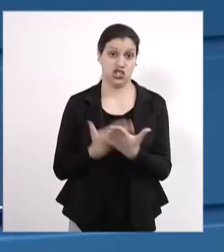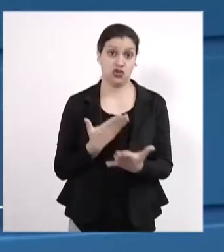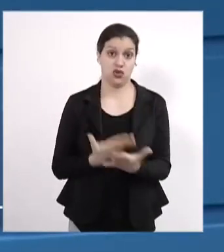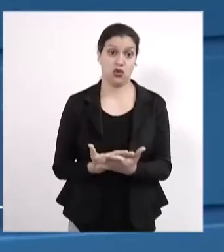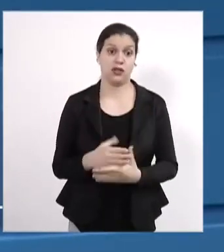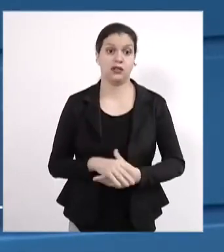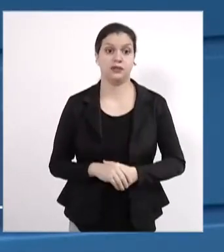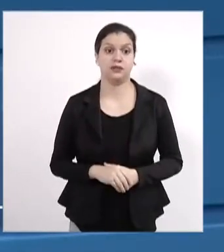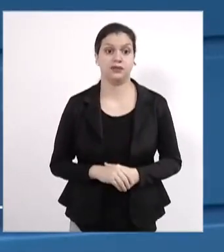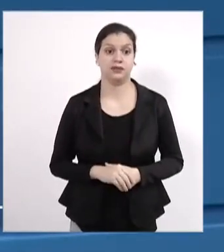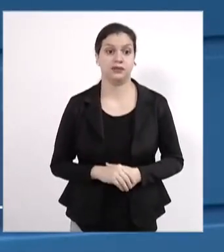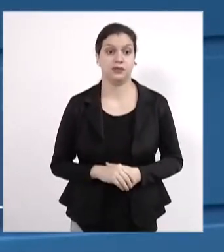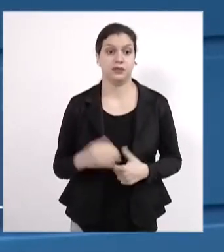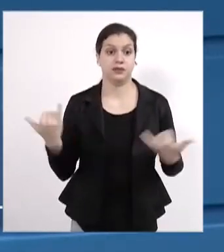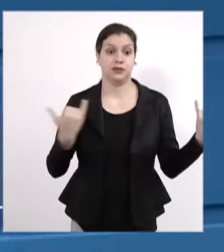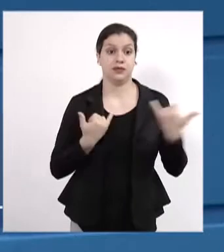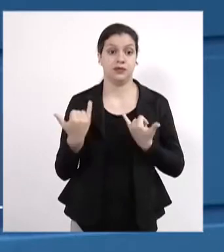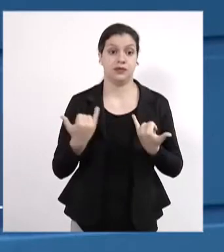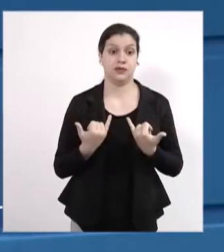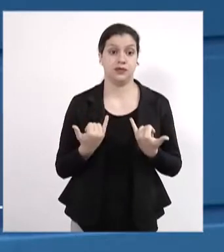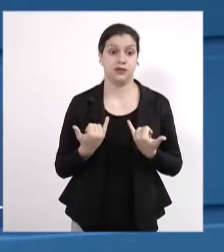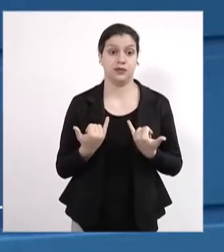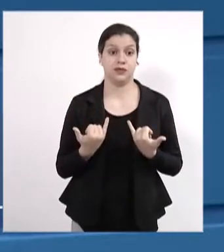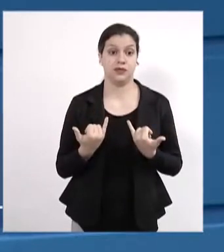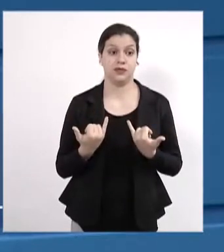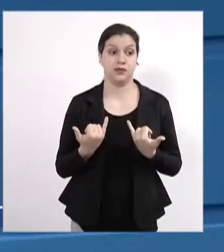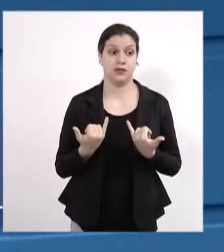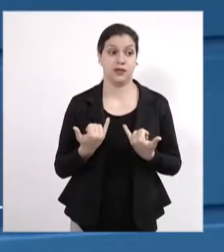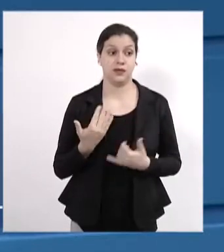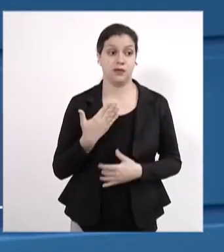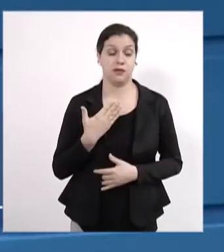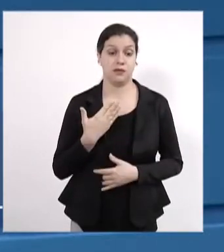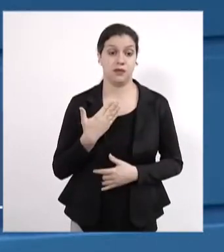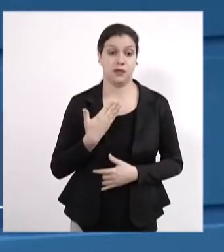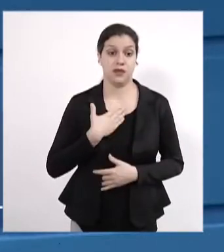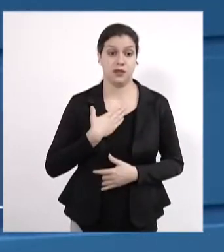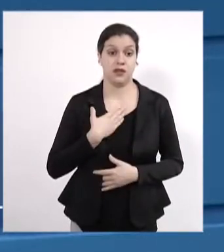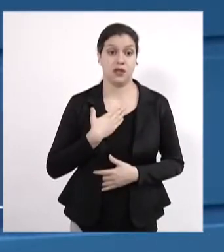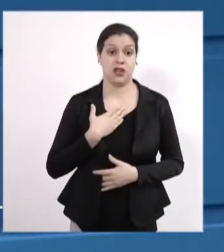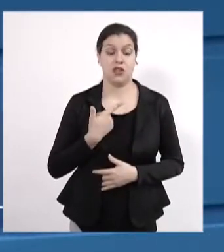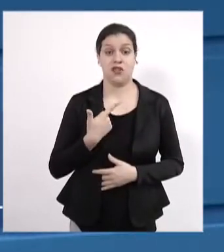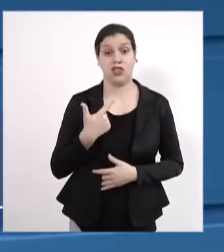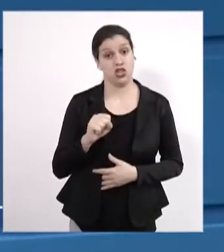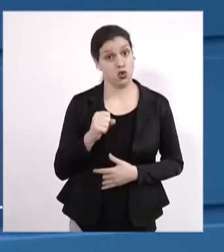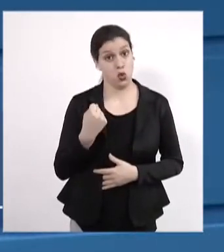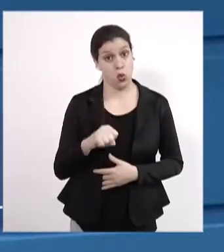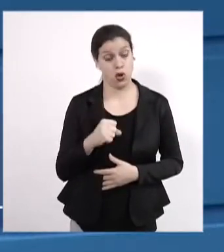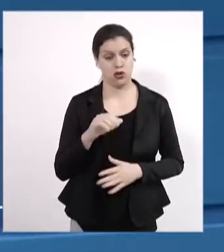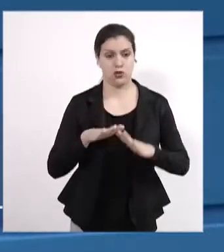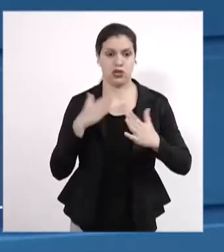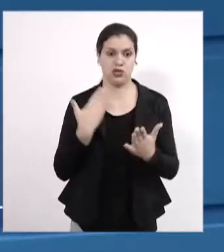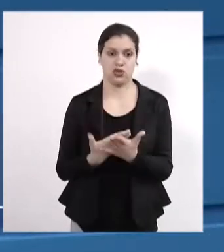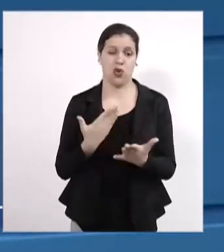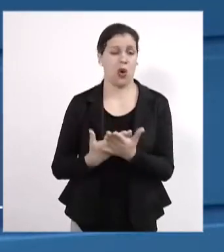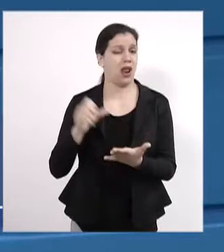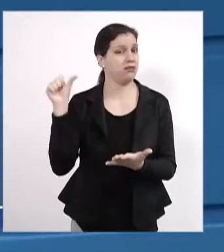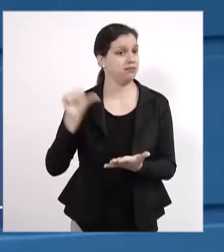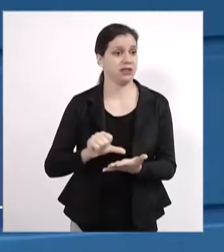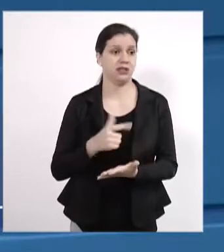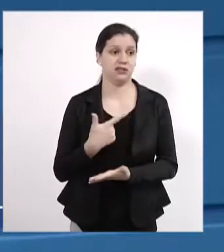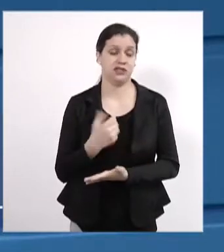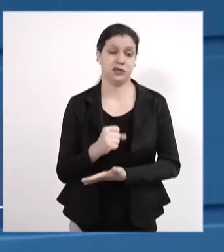escolas. A informação que eu tive é de 28 escolas, o que é pior ainda. Pelo amor de